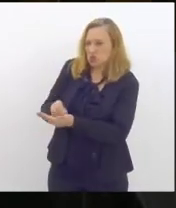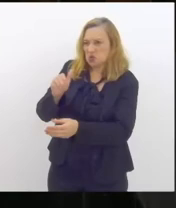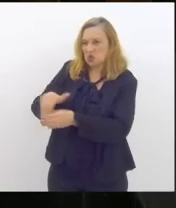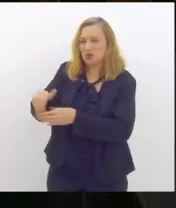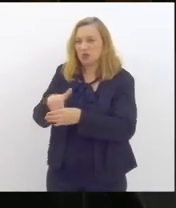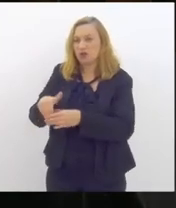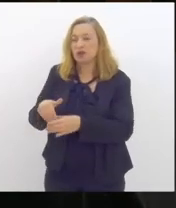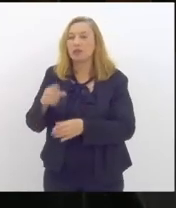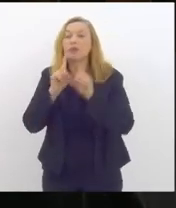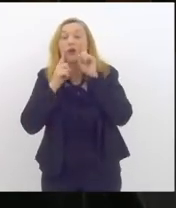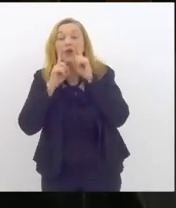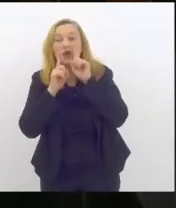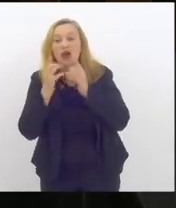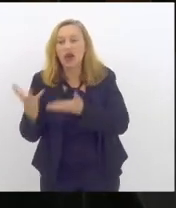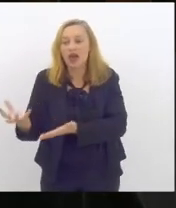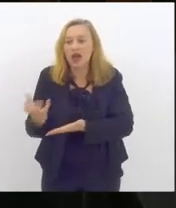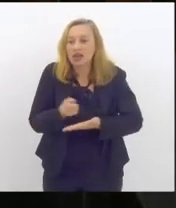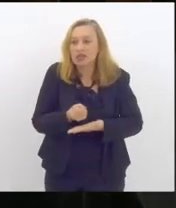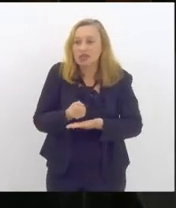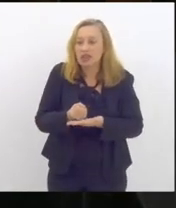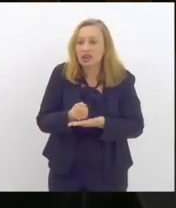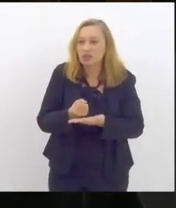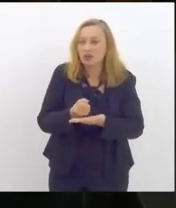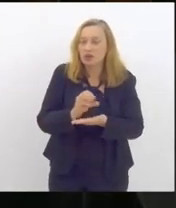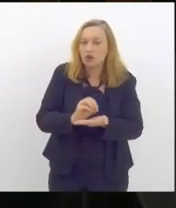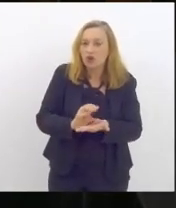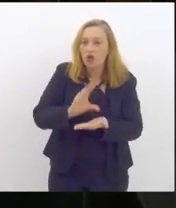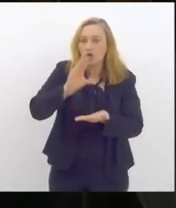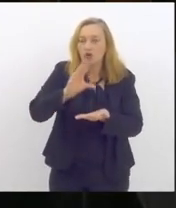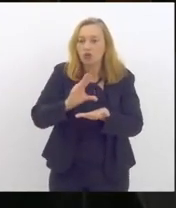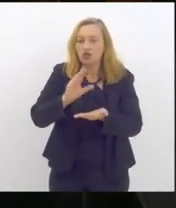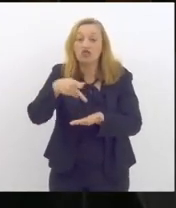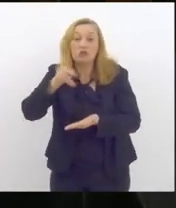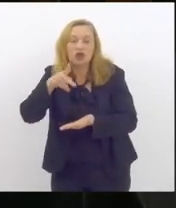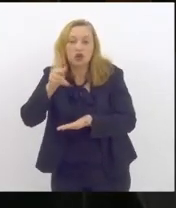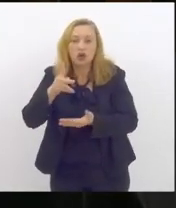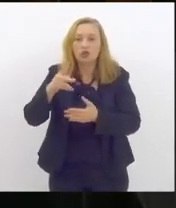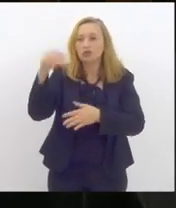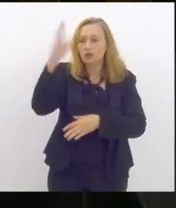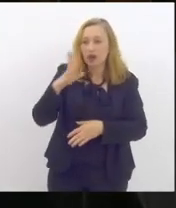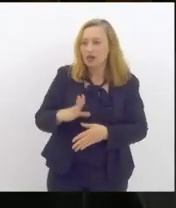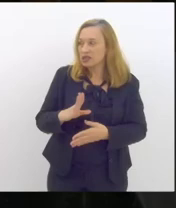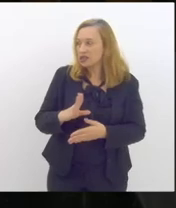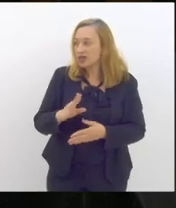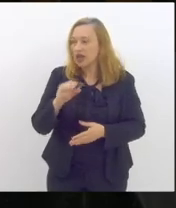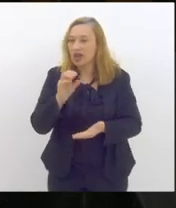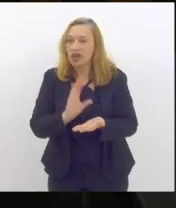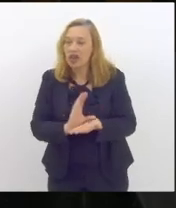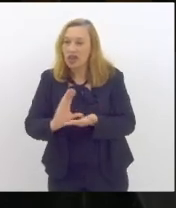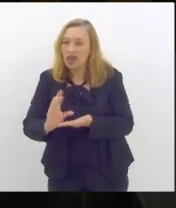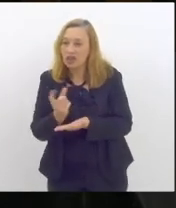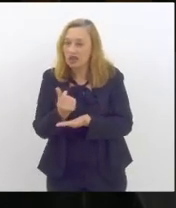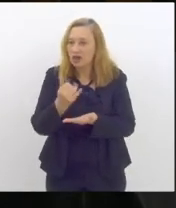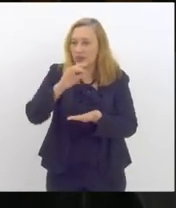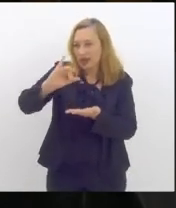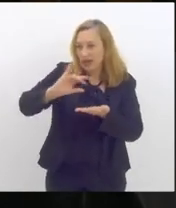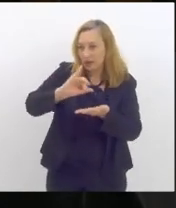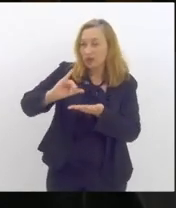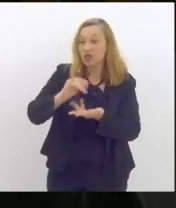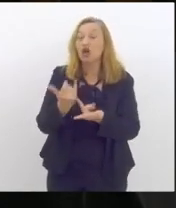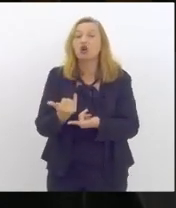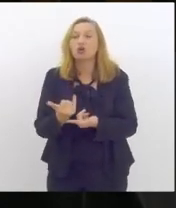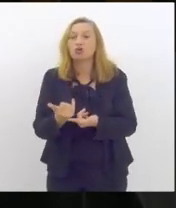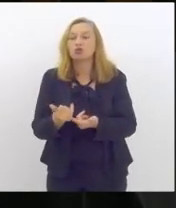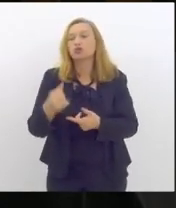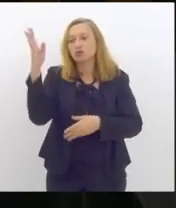Maricá recebe o maior volume de royalties do Brasil a maior renda per capita do Brasil